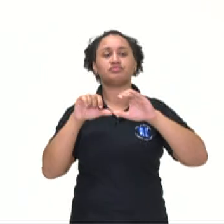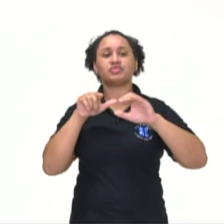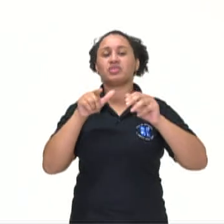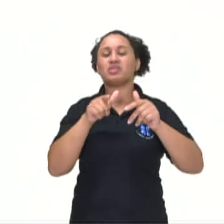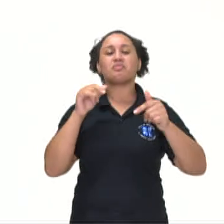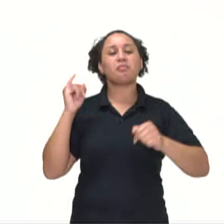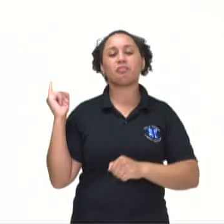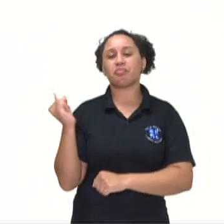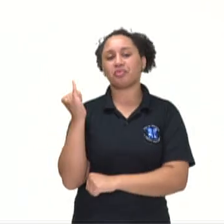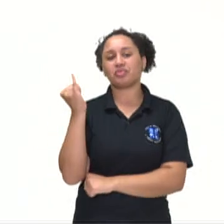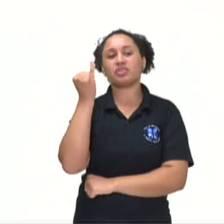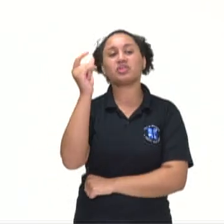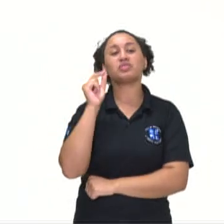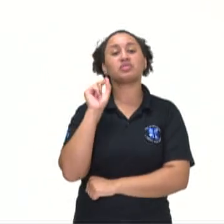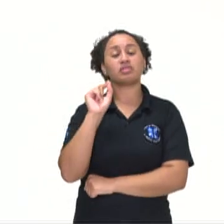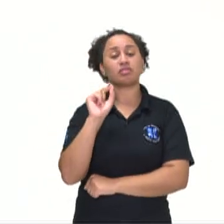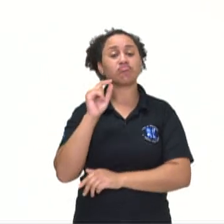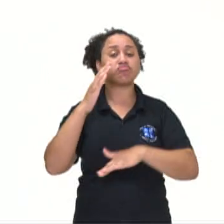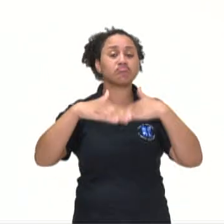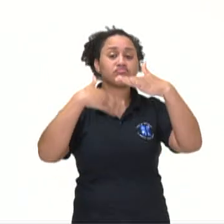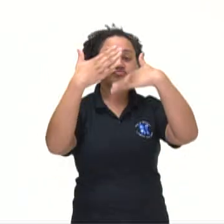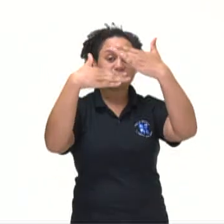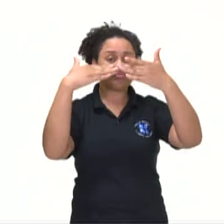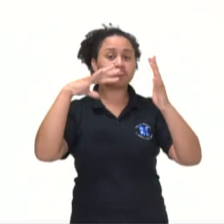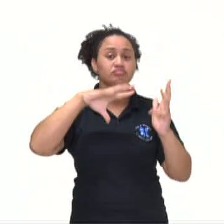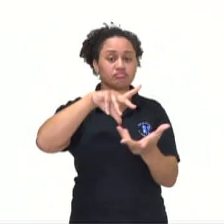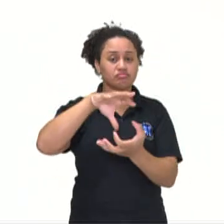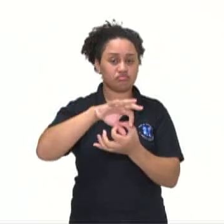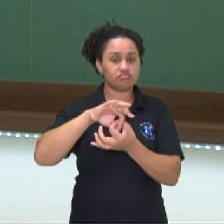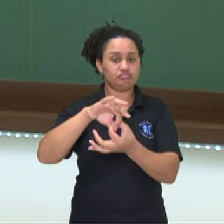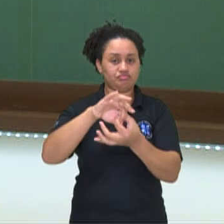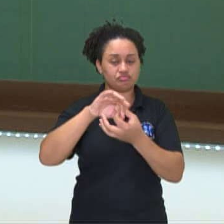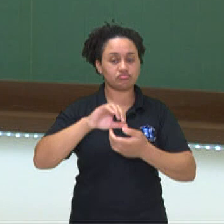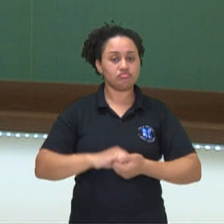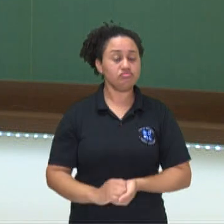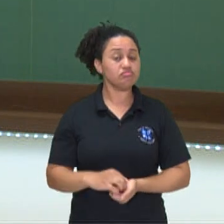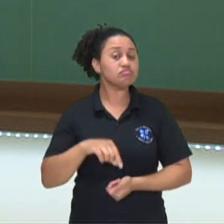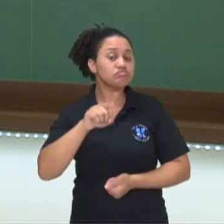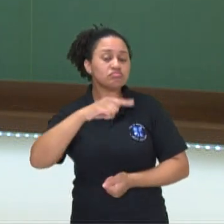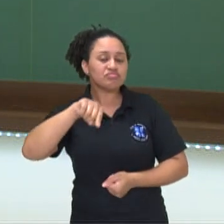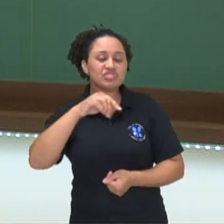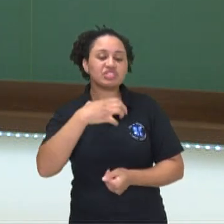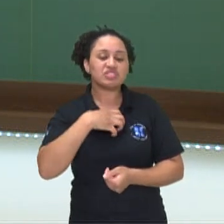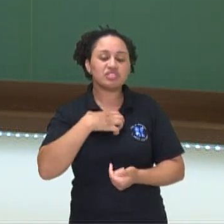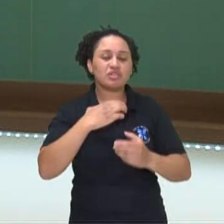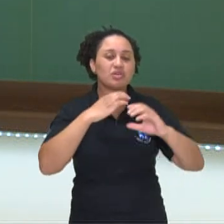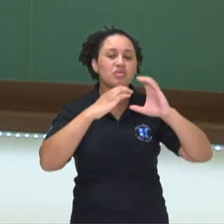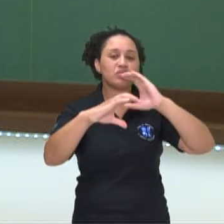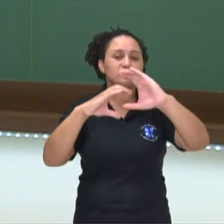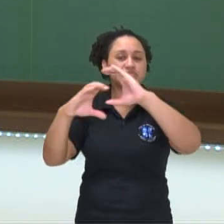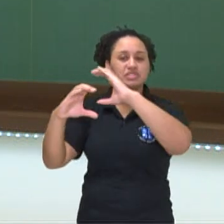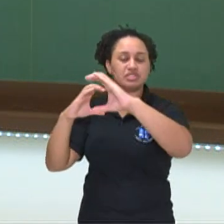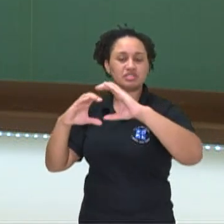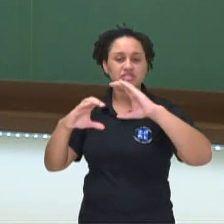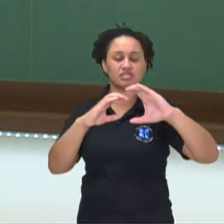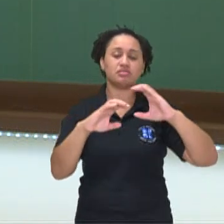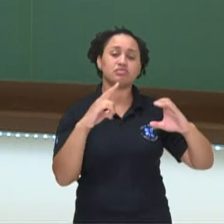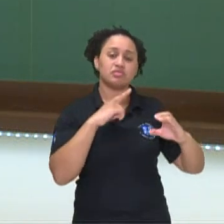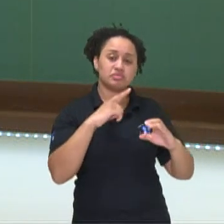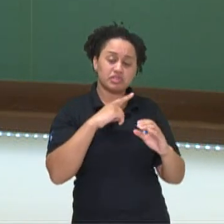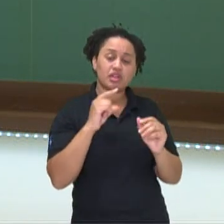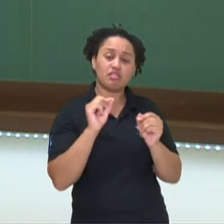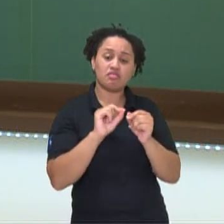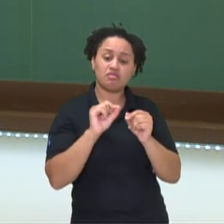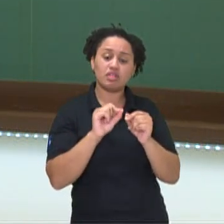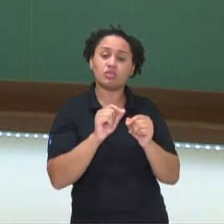elemento essencial para o desenvolvimento da globalização. São essas redes de comunicação, essas redes que permitem